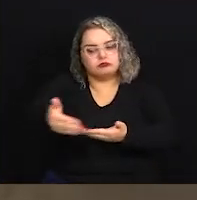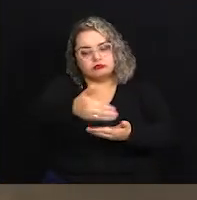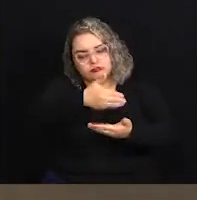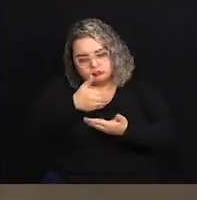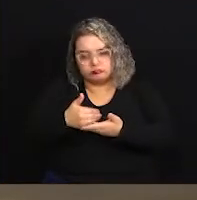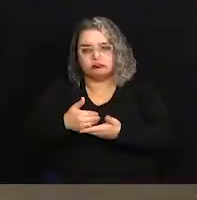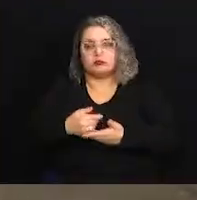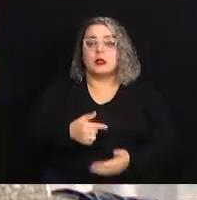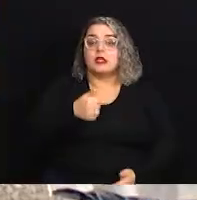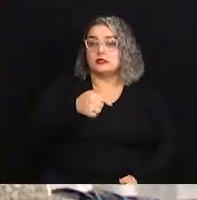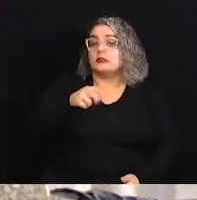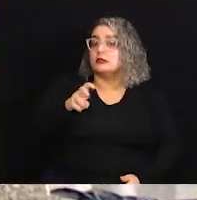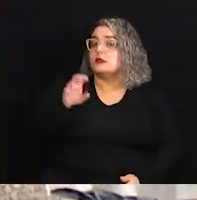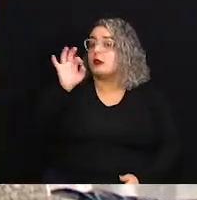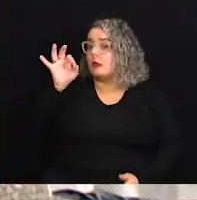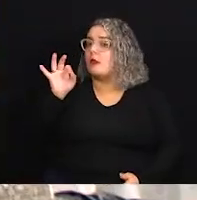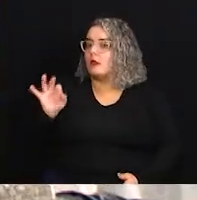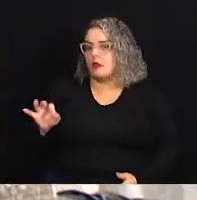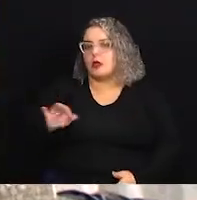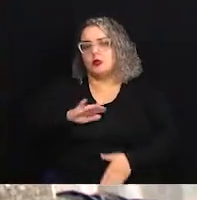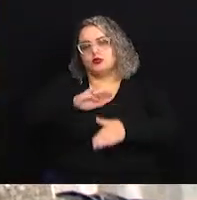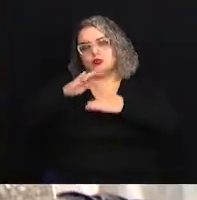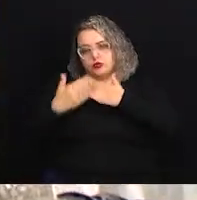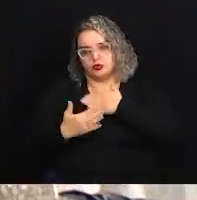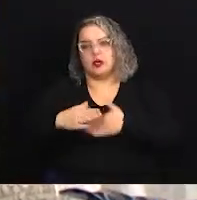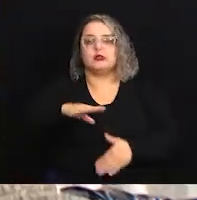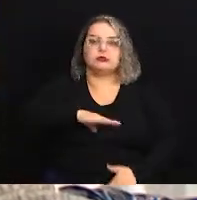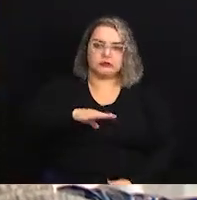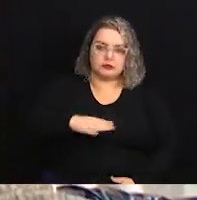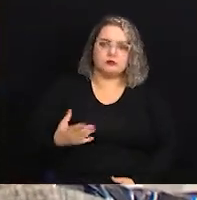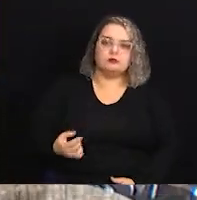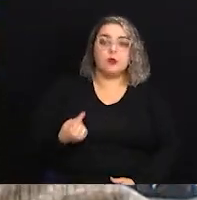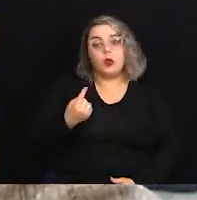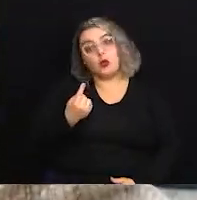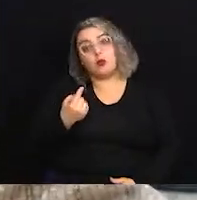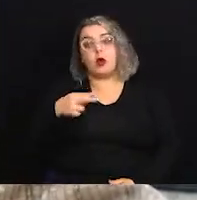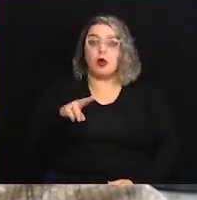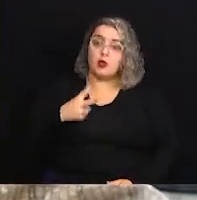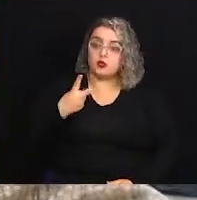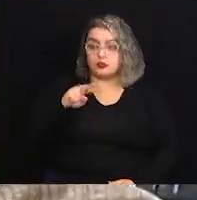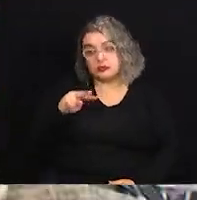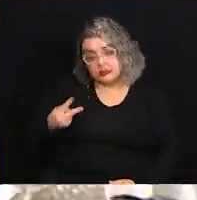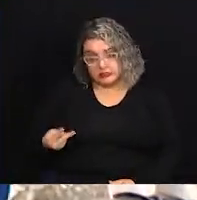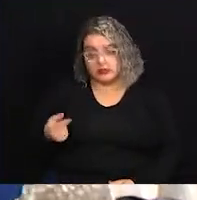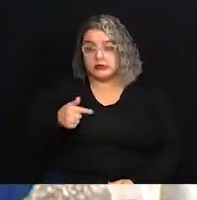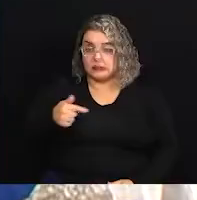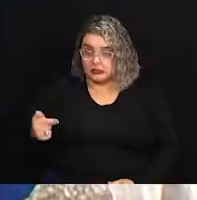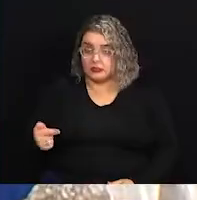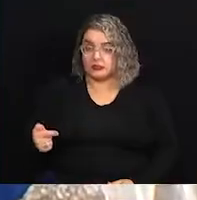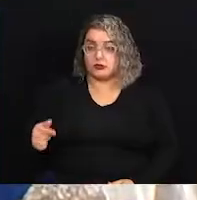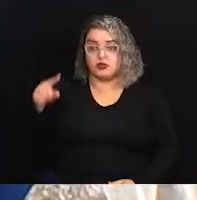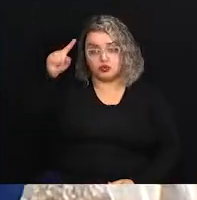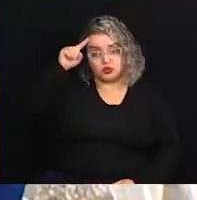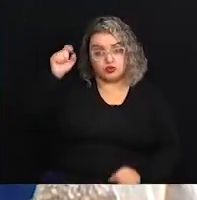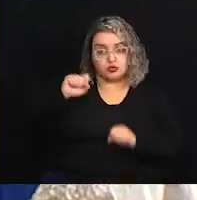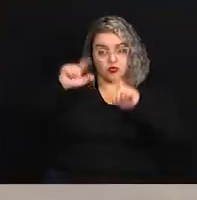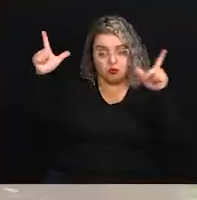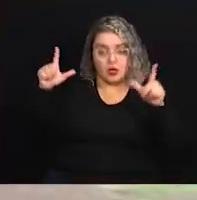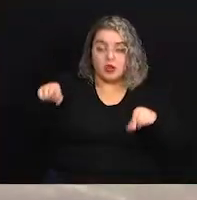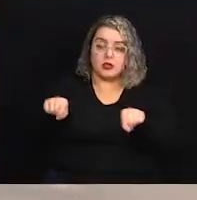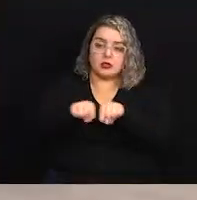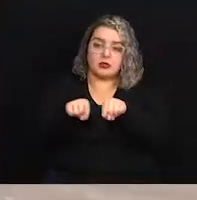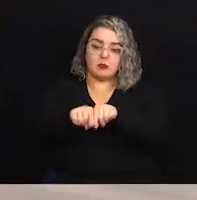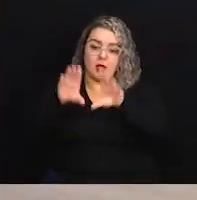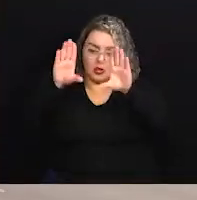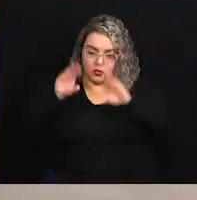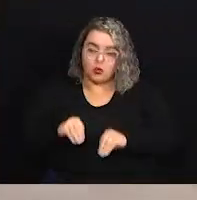coletados em 75% dos bairros da cidade, 1 ou 2 vezes por semana, nos períodos diurno e